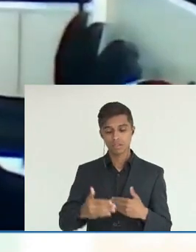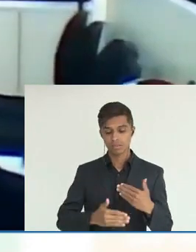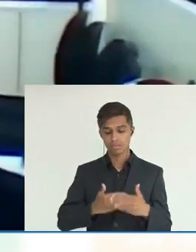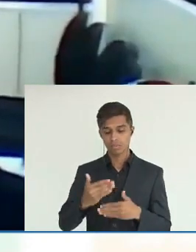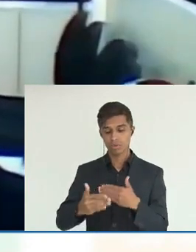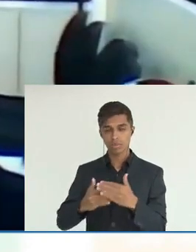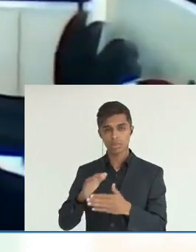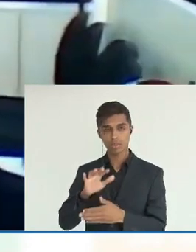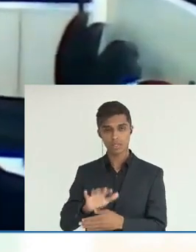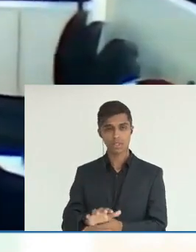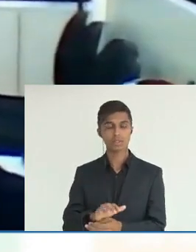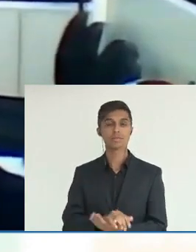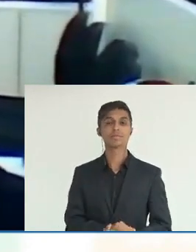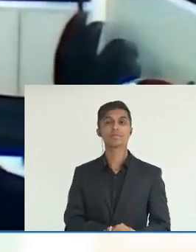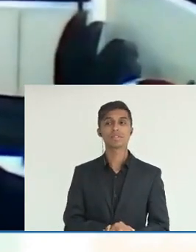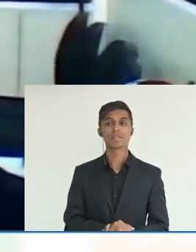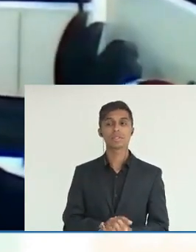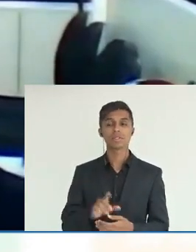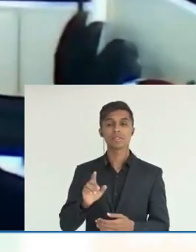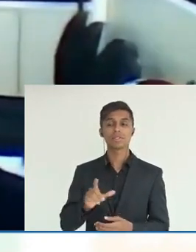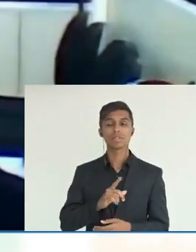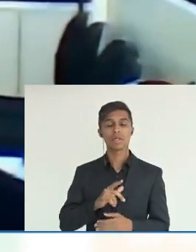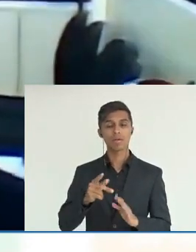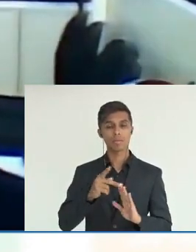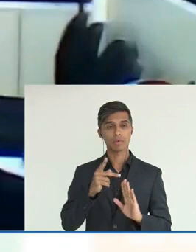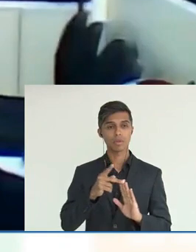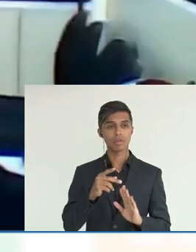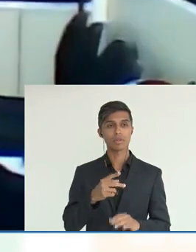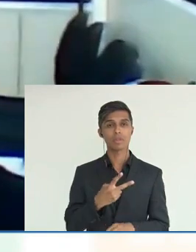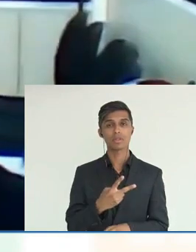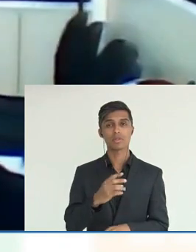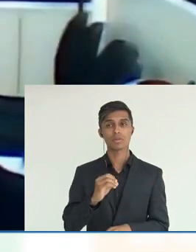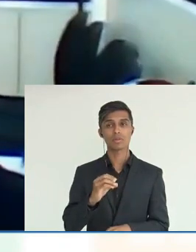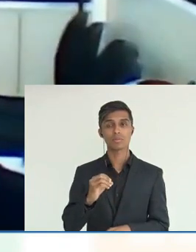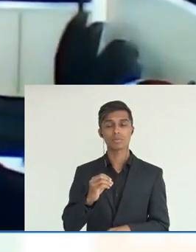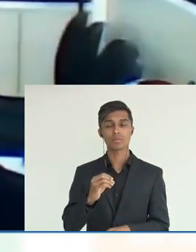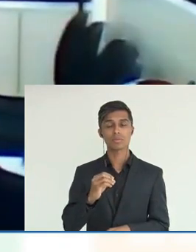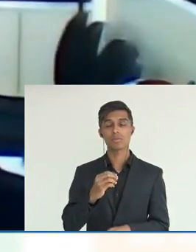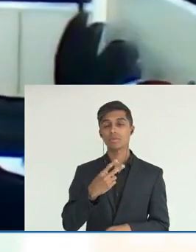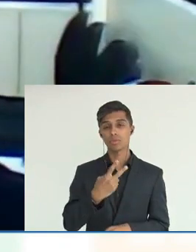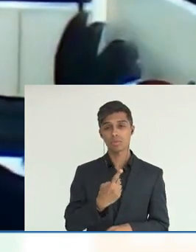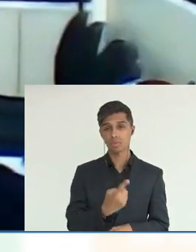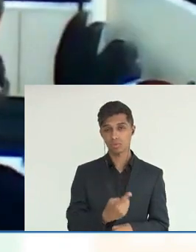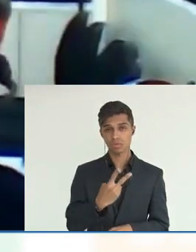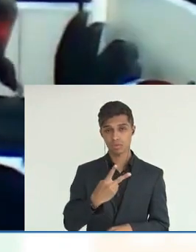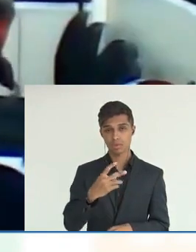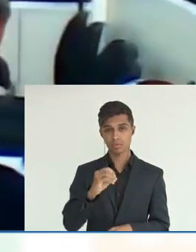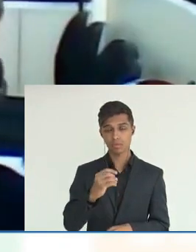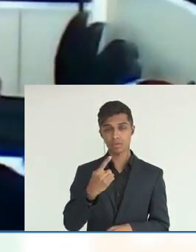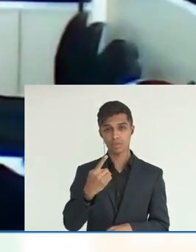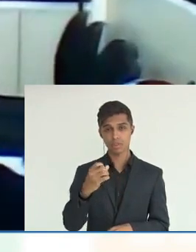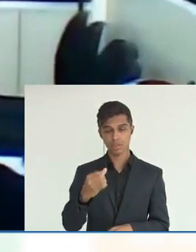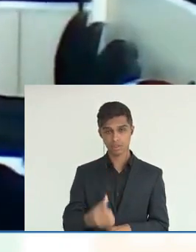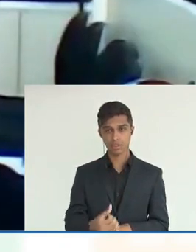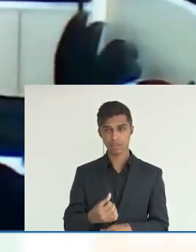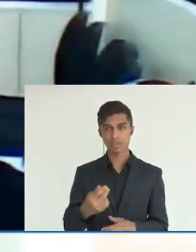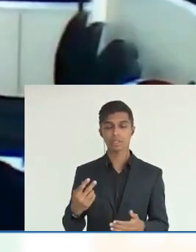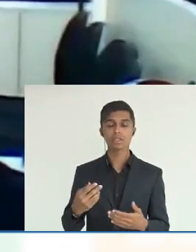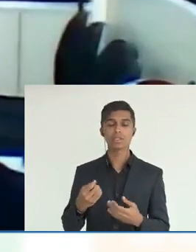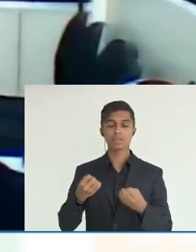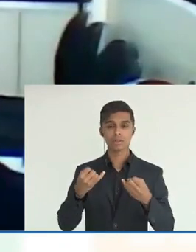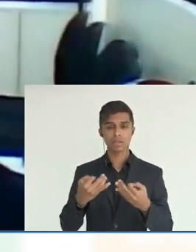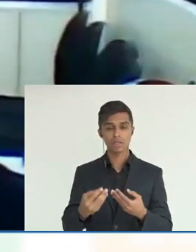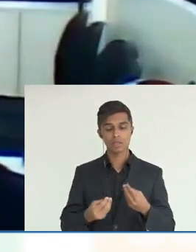a portaria, né, foi publicada uma portaria em 2016, né, que orienta como